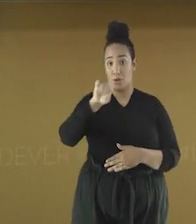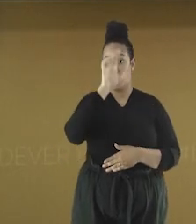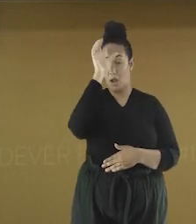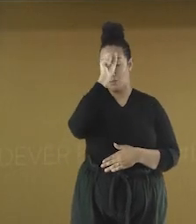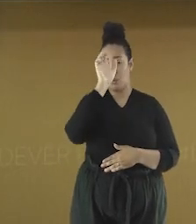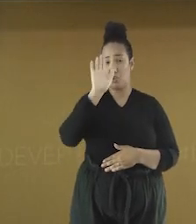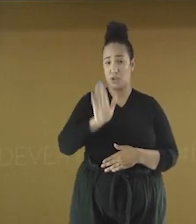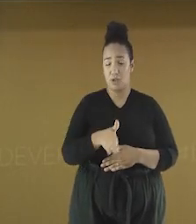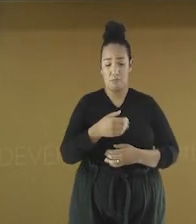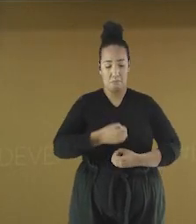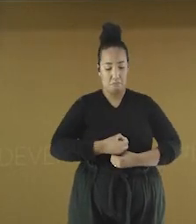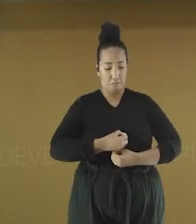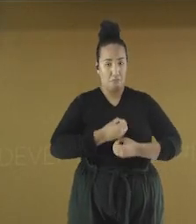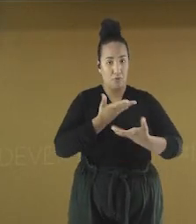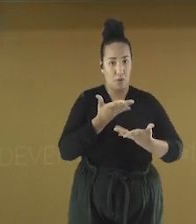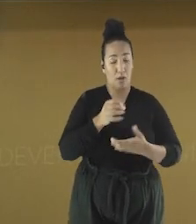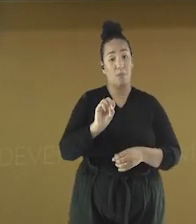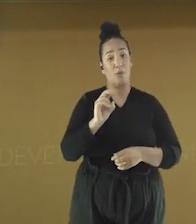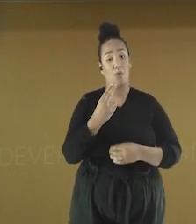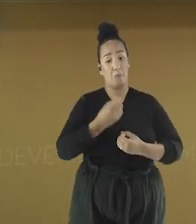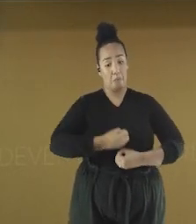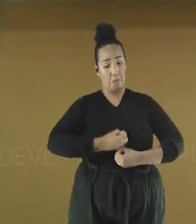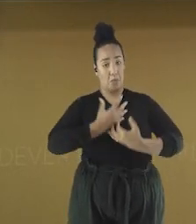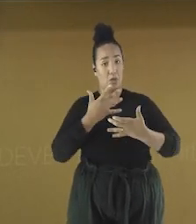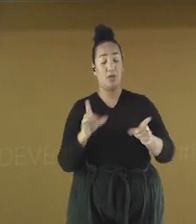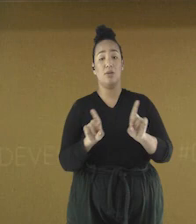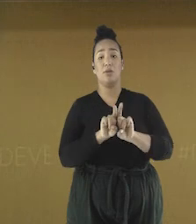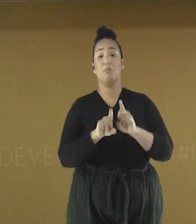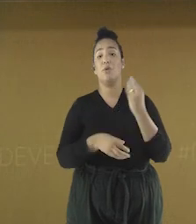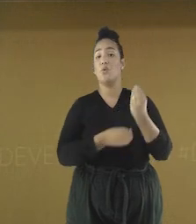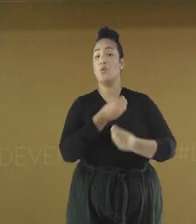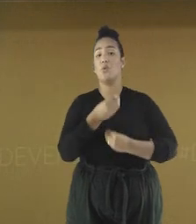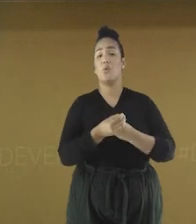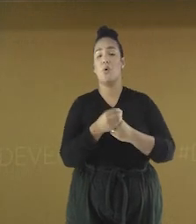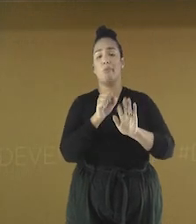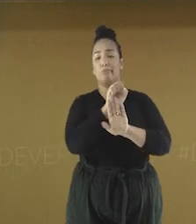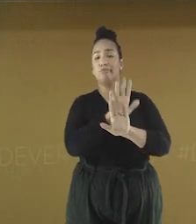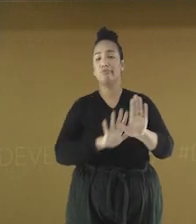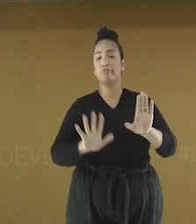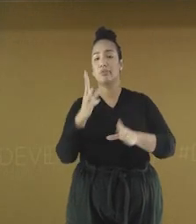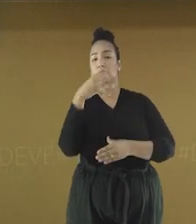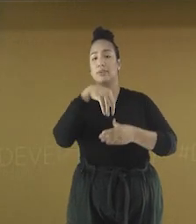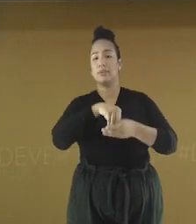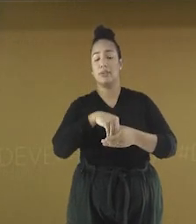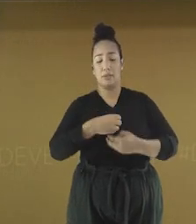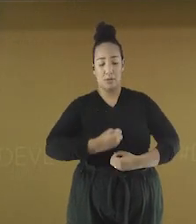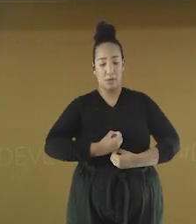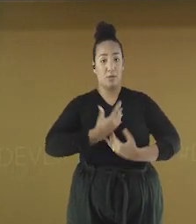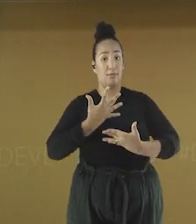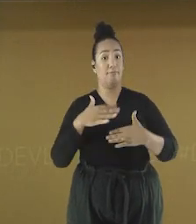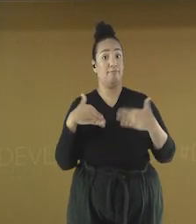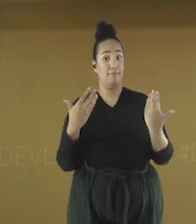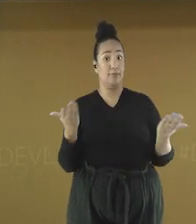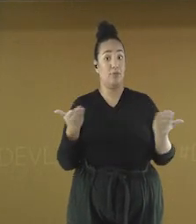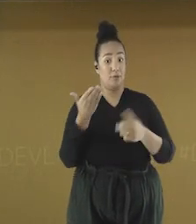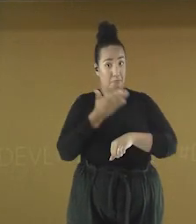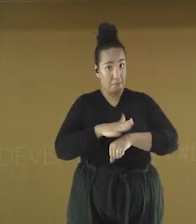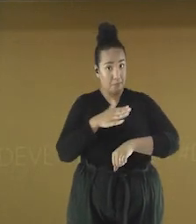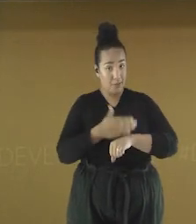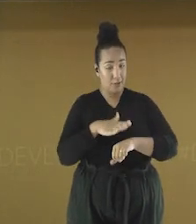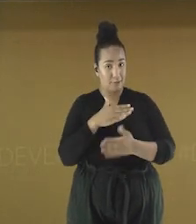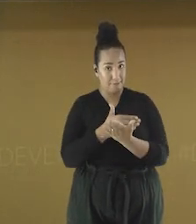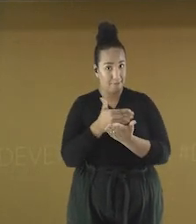poesia, além de conferirmos como as figuras de linguagem funcionam a favor da poesia, que tal pormos nossos conhecimentos em